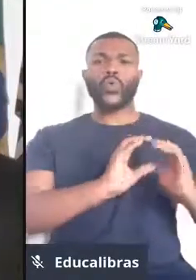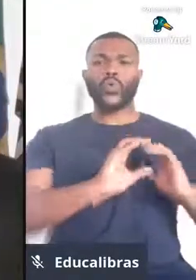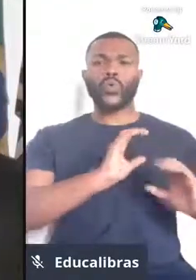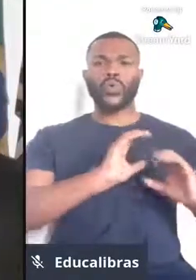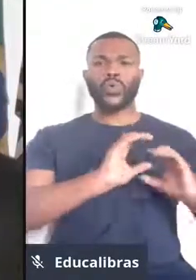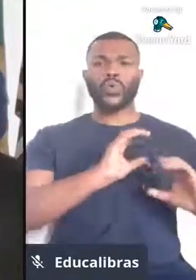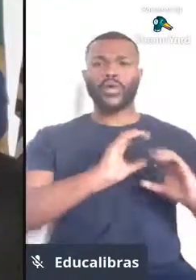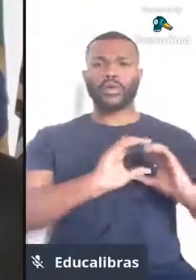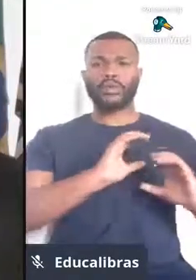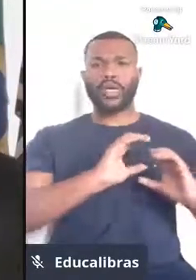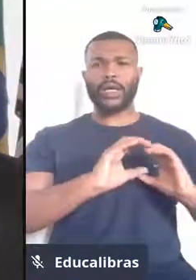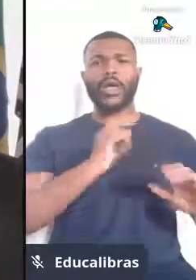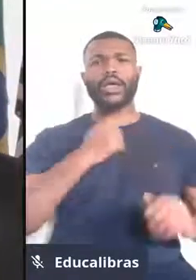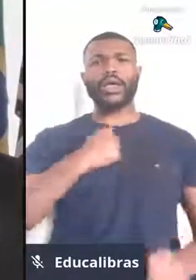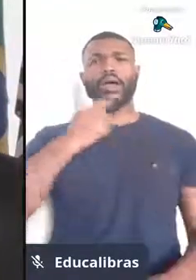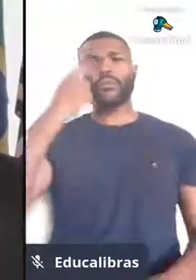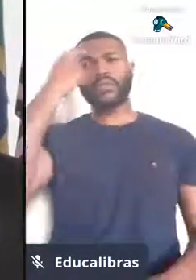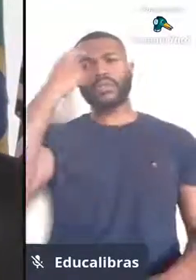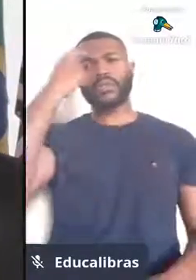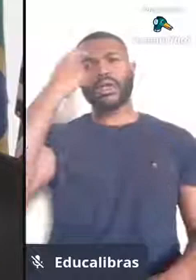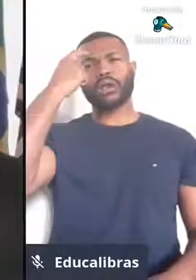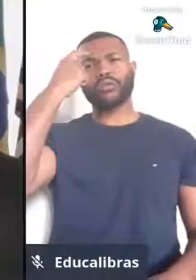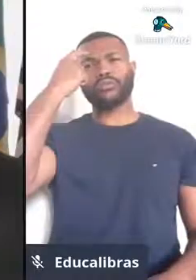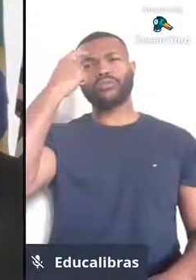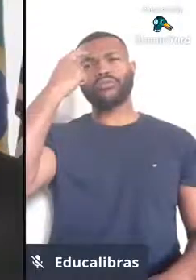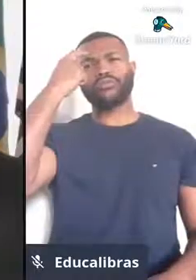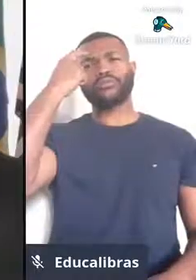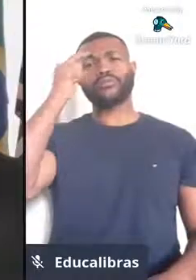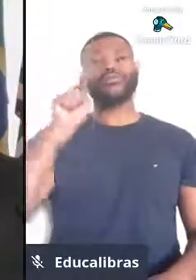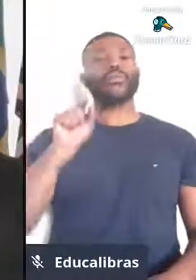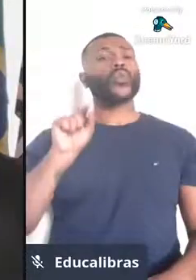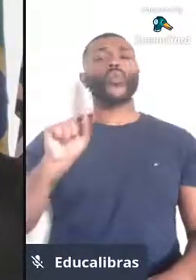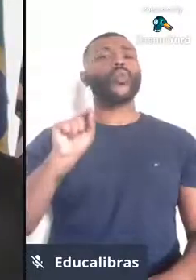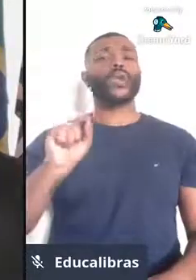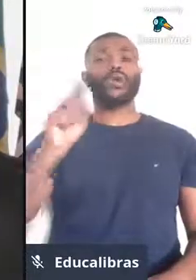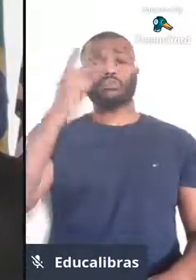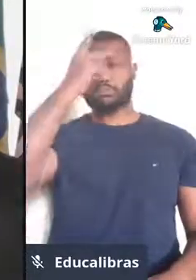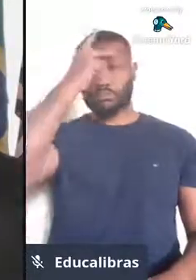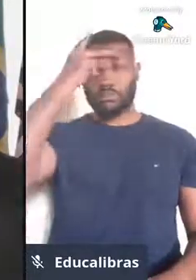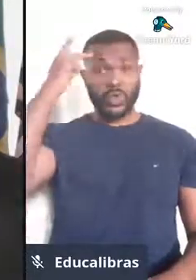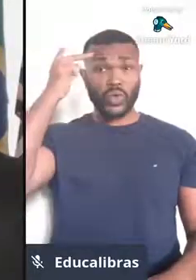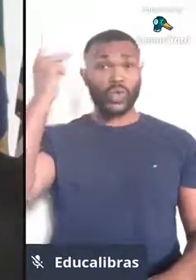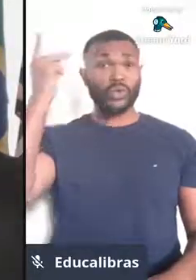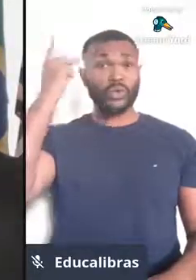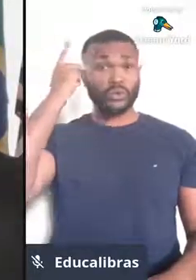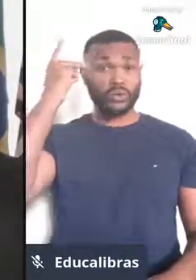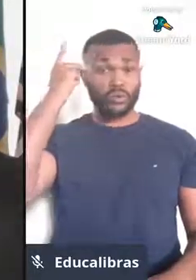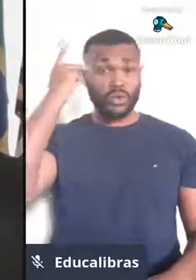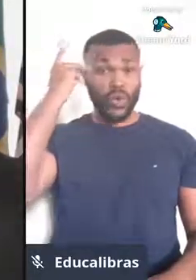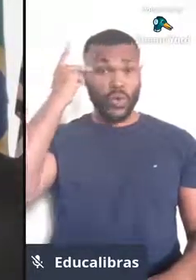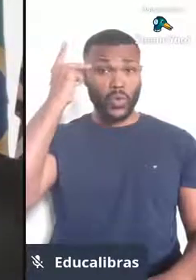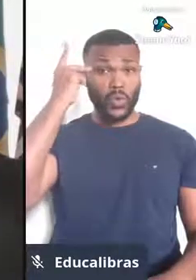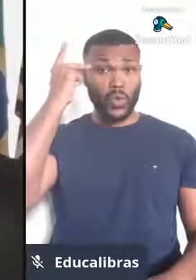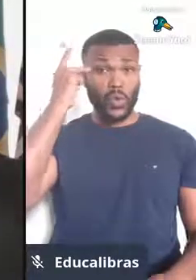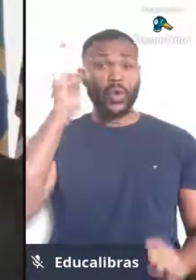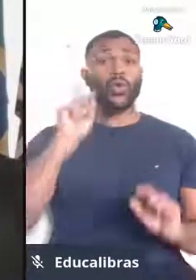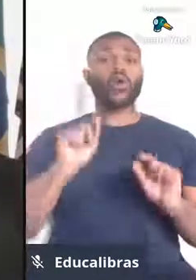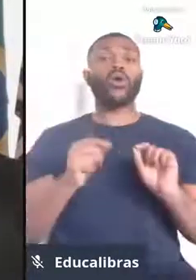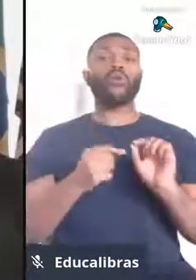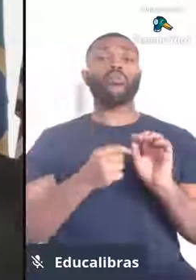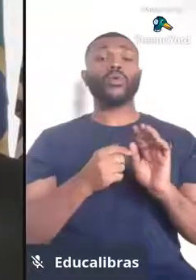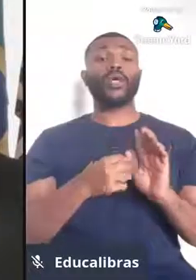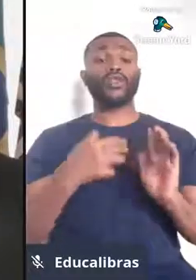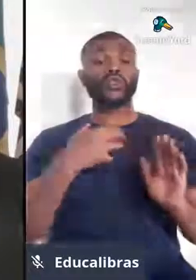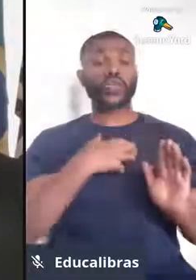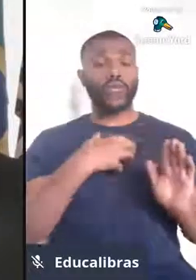pensando nessa questão de trazer para o cidadão paulistano quais as características dos trabalhos internacionais